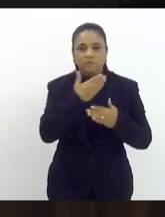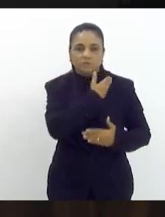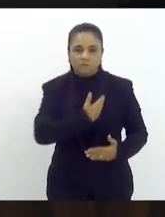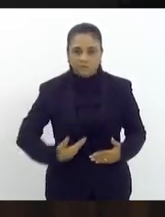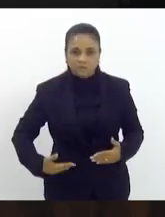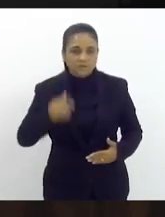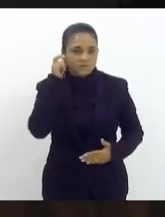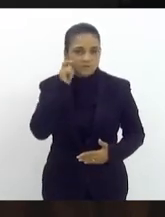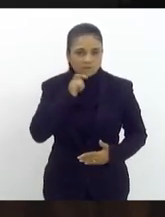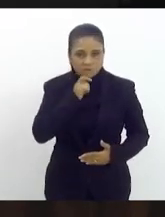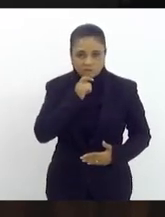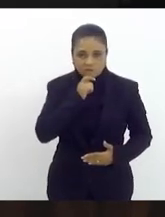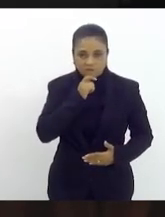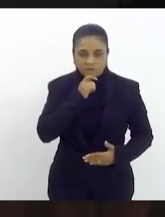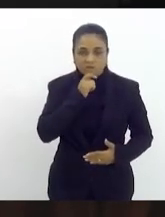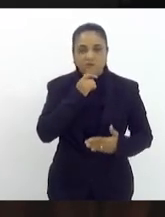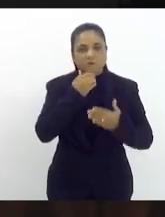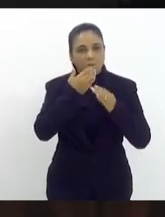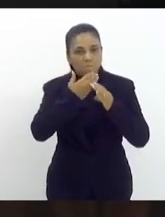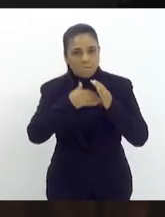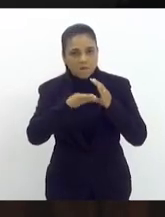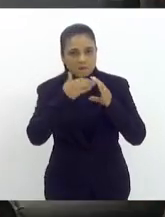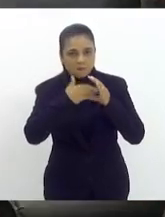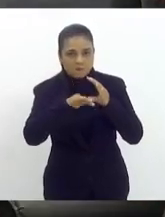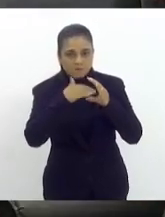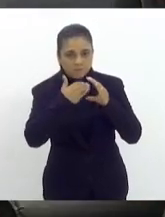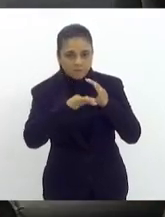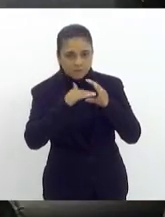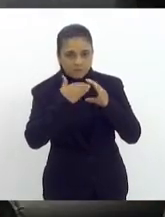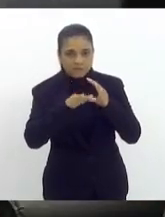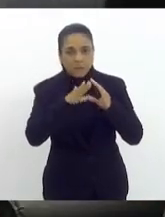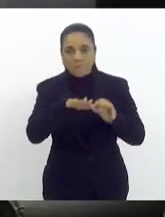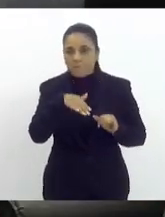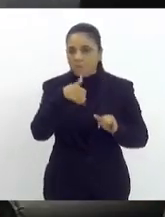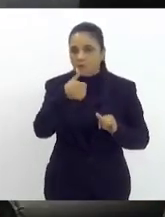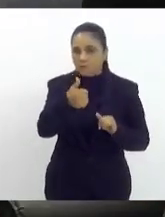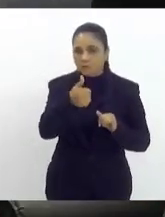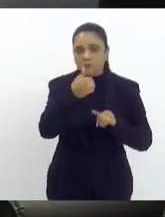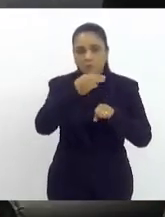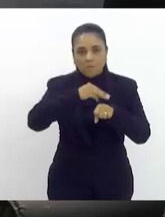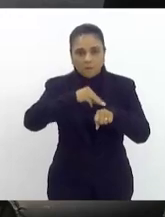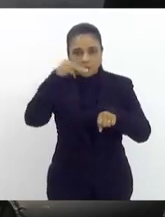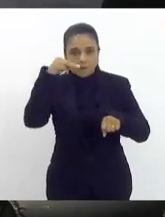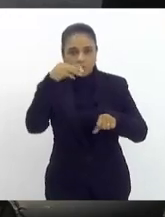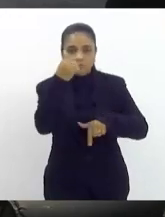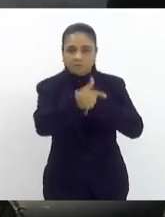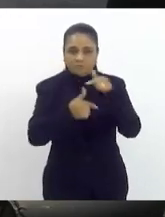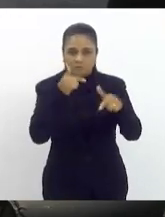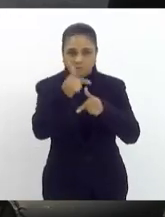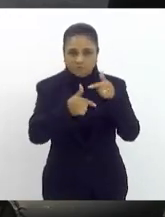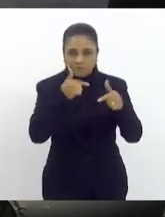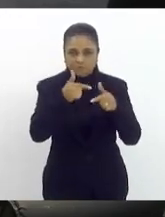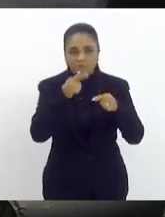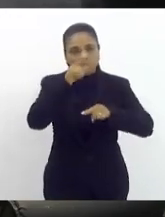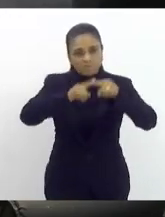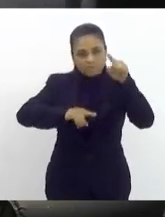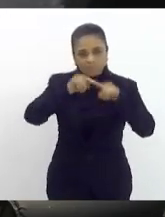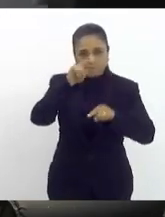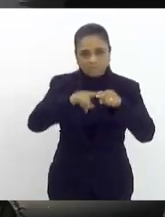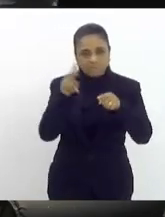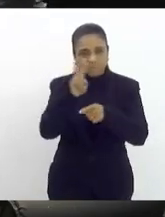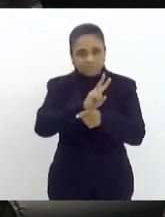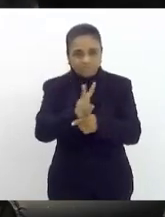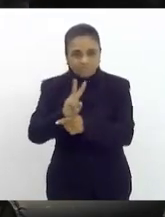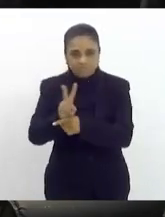Janeiro, Cláudio Castro, um envio de mensagem dispondo sobre a melhoria da metodologia de trabalho e dos equipamentos de proteção